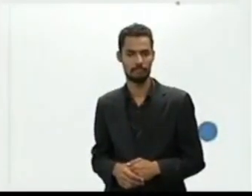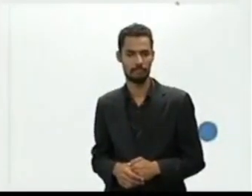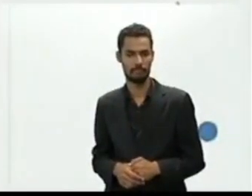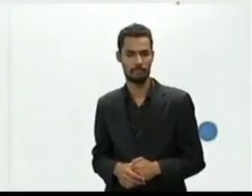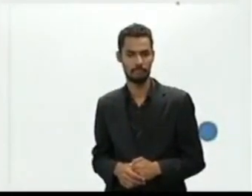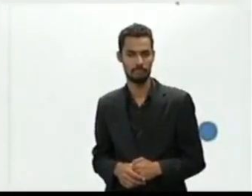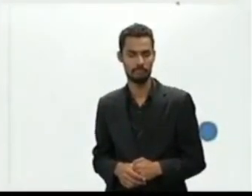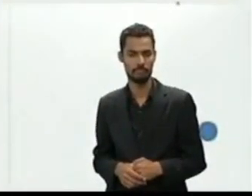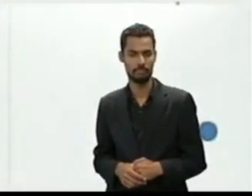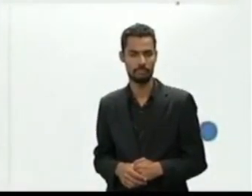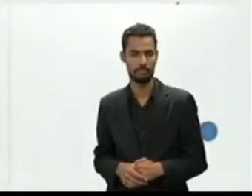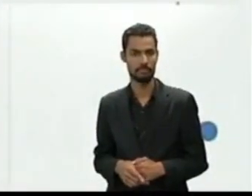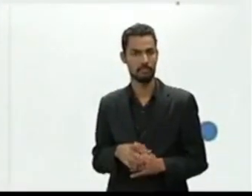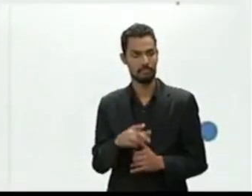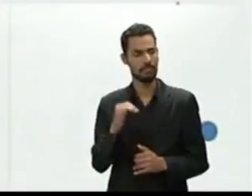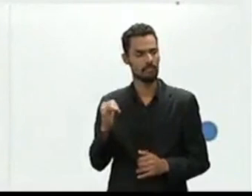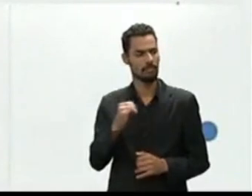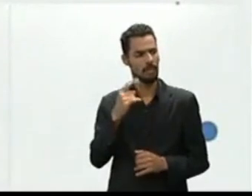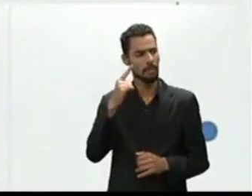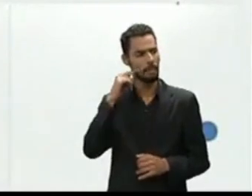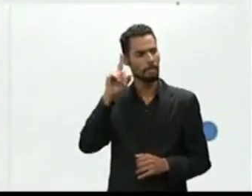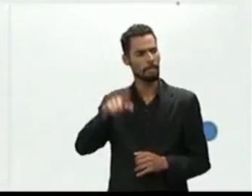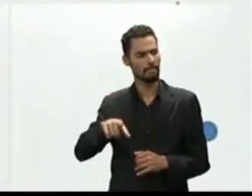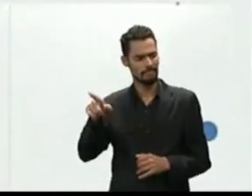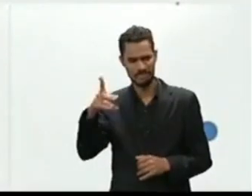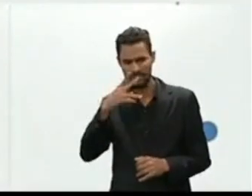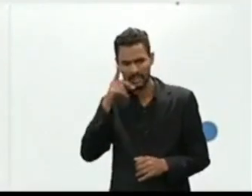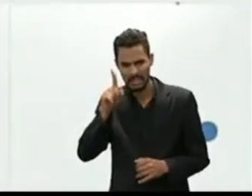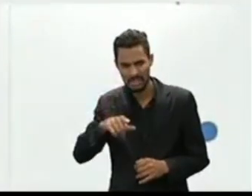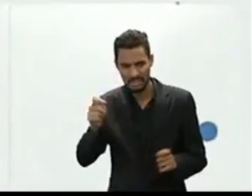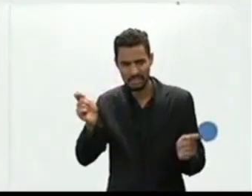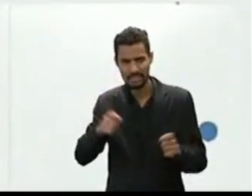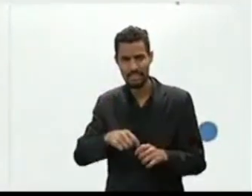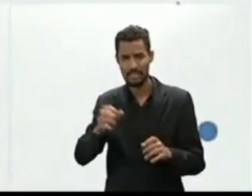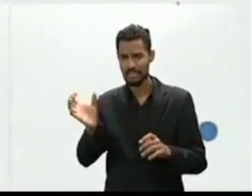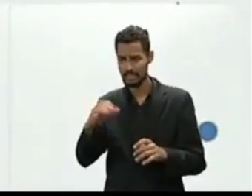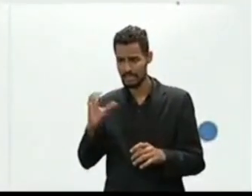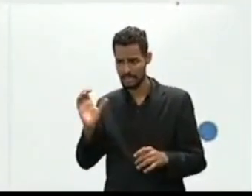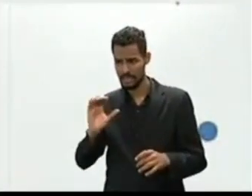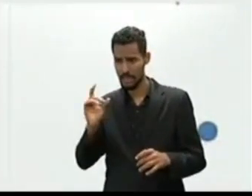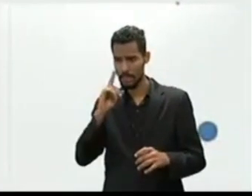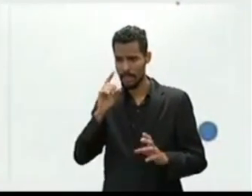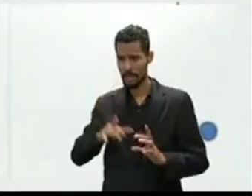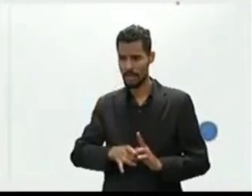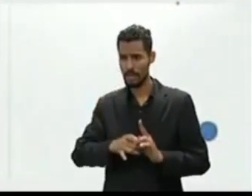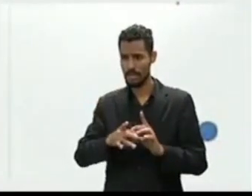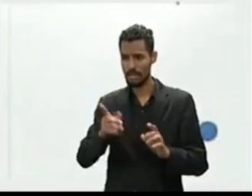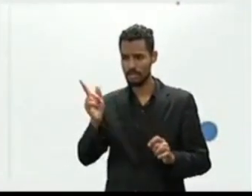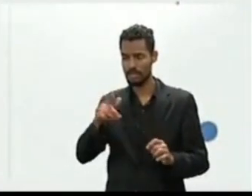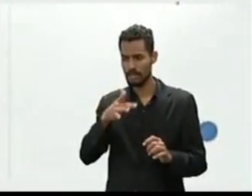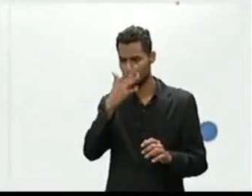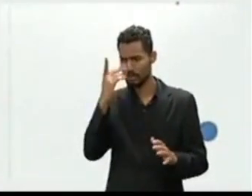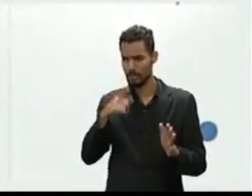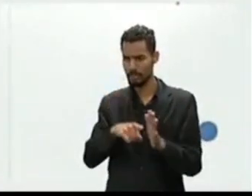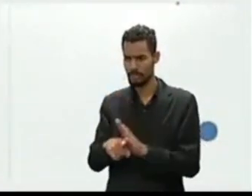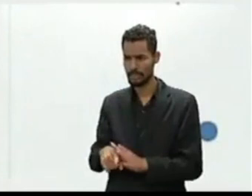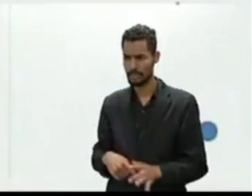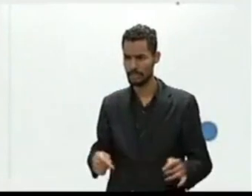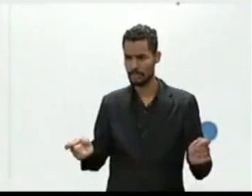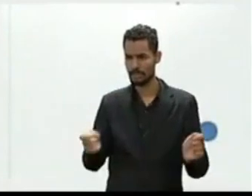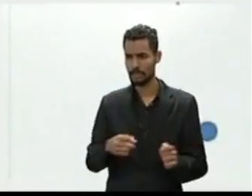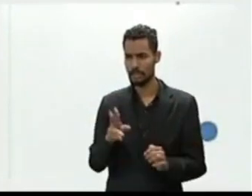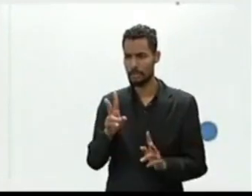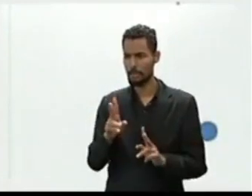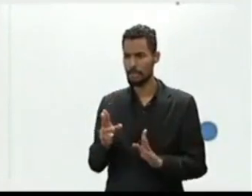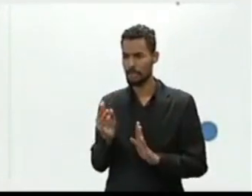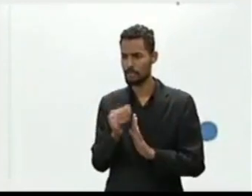Então fica uma questão aí importante para vocês, que é essa: será que devemos deixar a ciência com liberdade total para suas pesquisas, mesmo que as